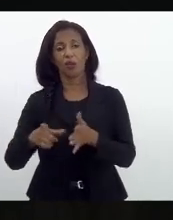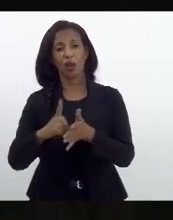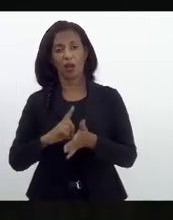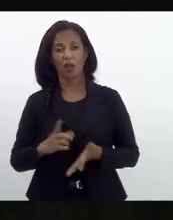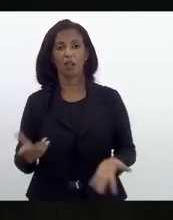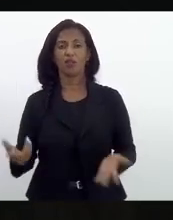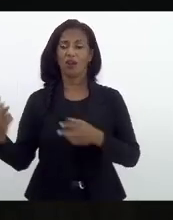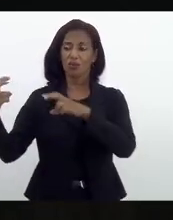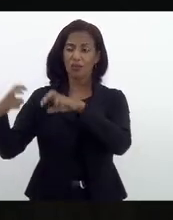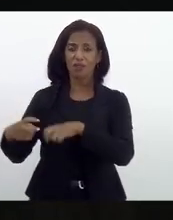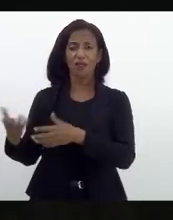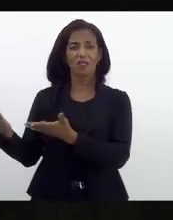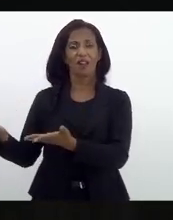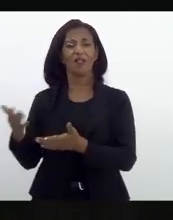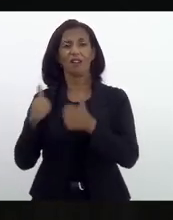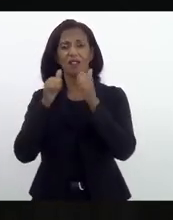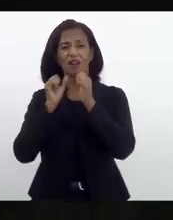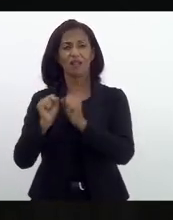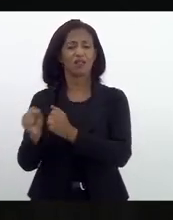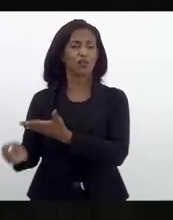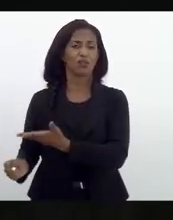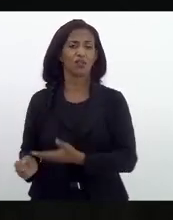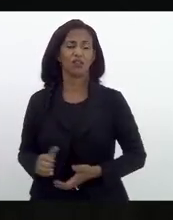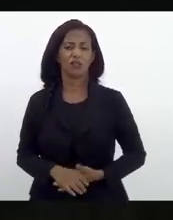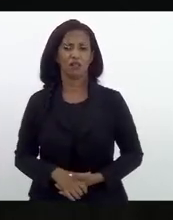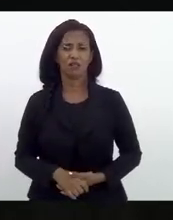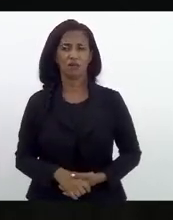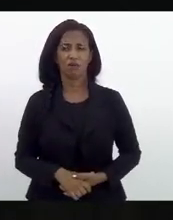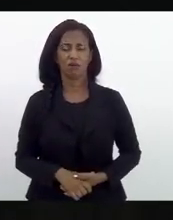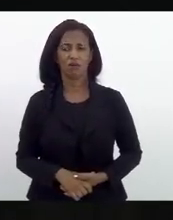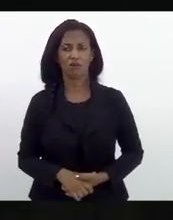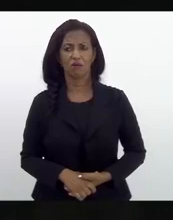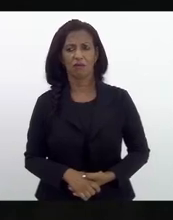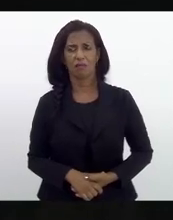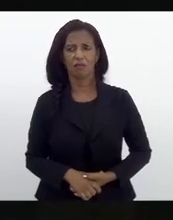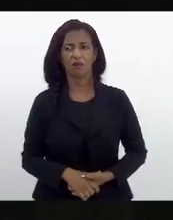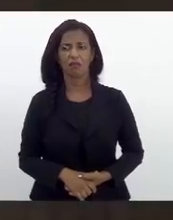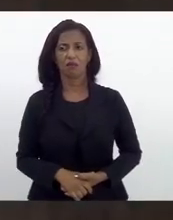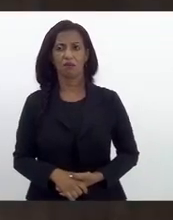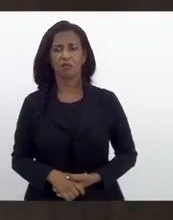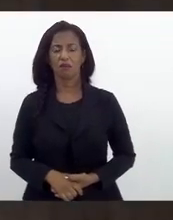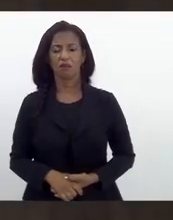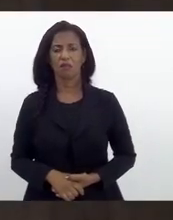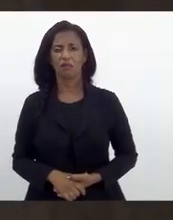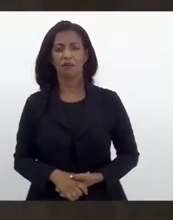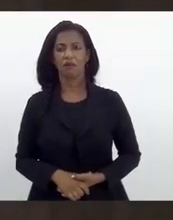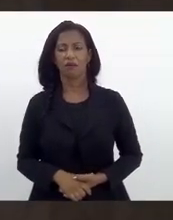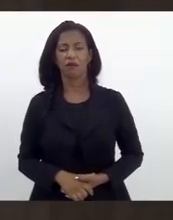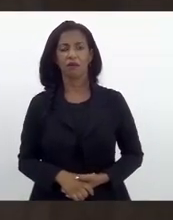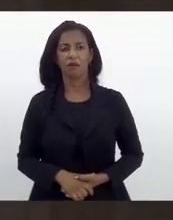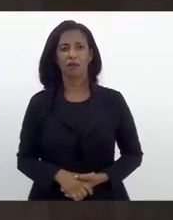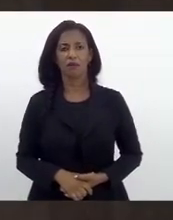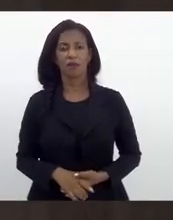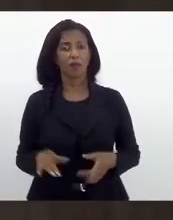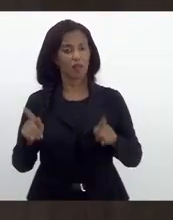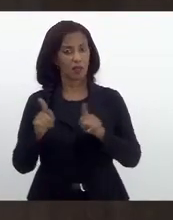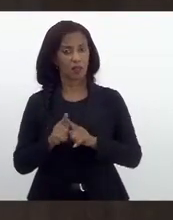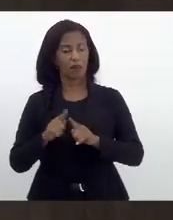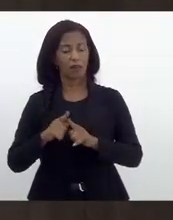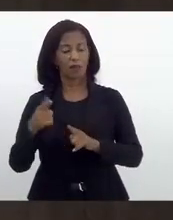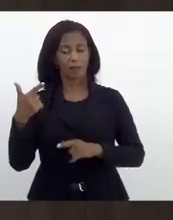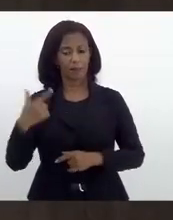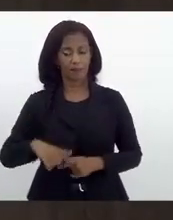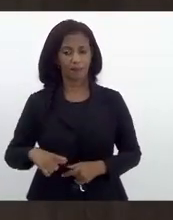é só sentar e conversarmos ali com as assessorias perfeito e a outra coisa não menos importante eu